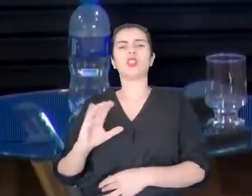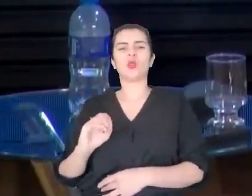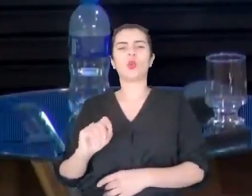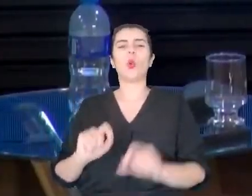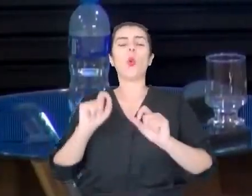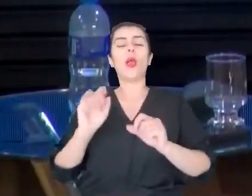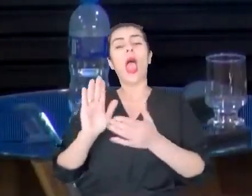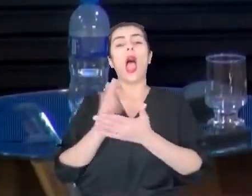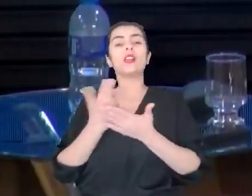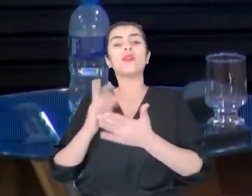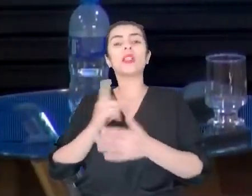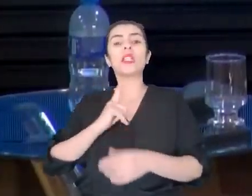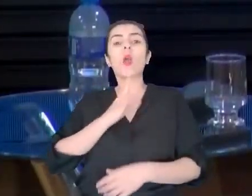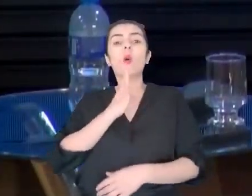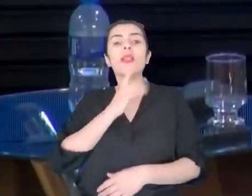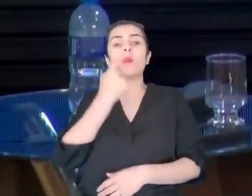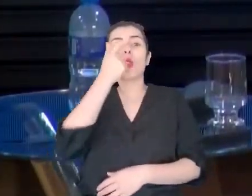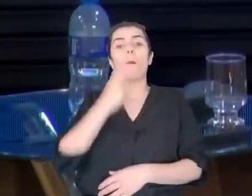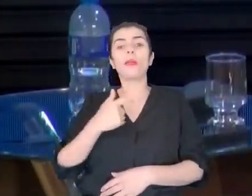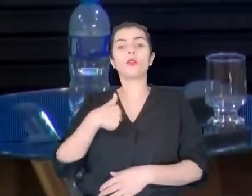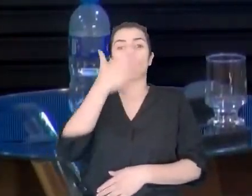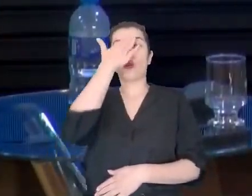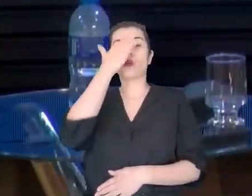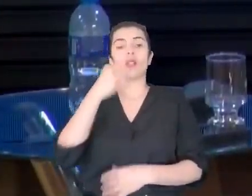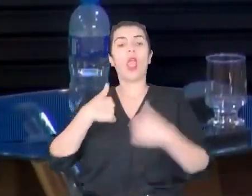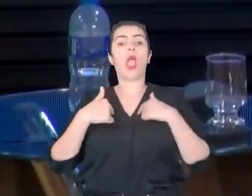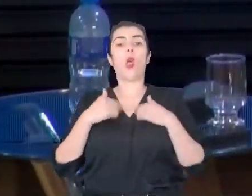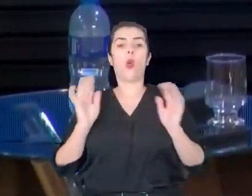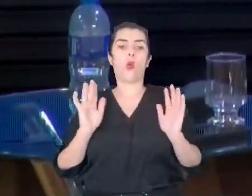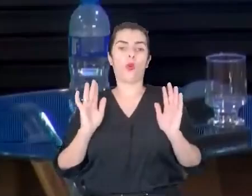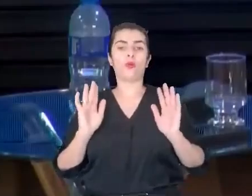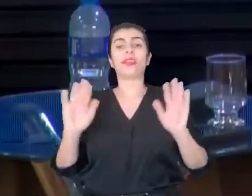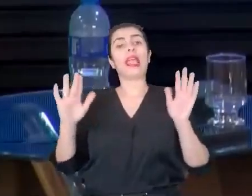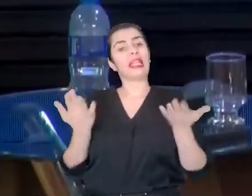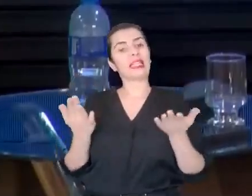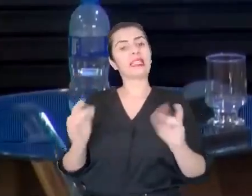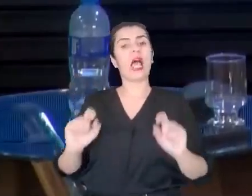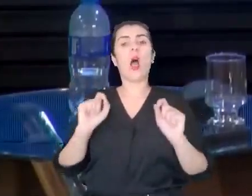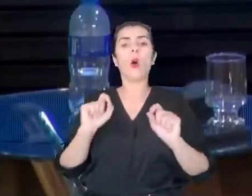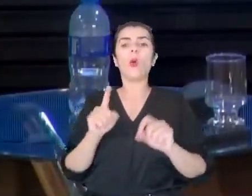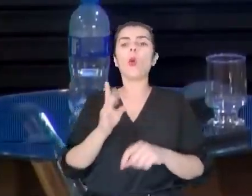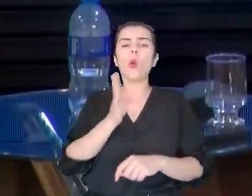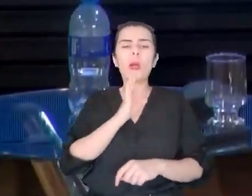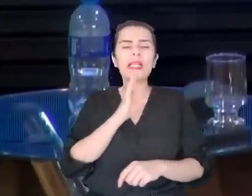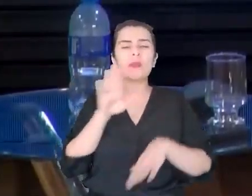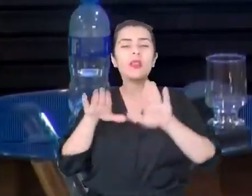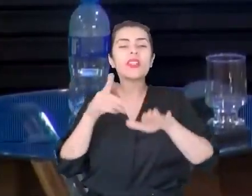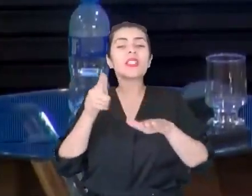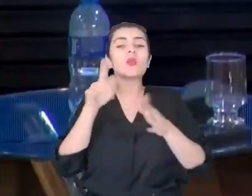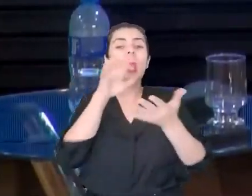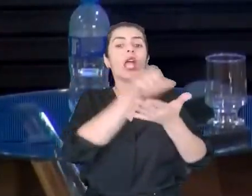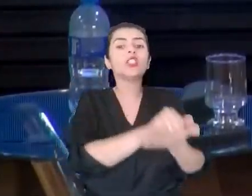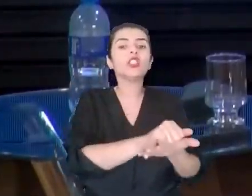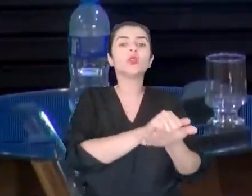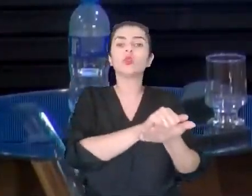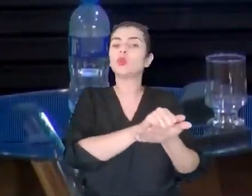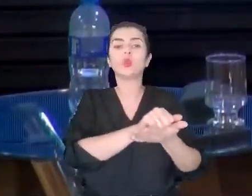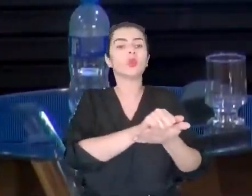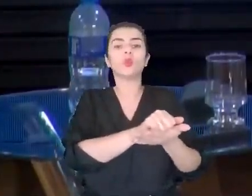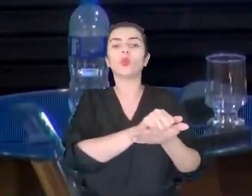pessoas. Né? Então, a ideia, e às vezes, um conhecimento que não estava registrado de uma